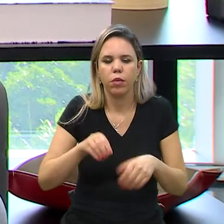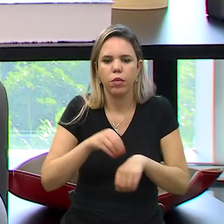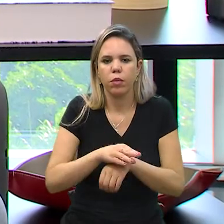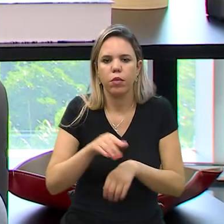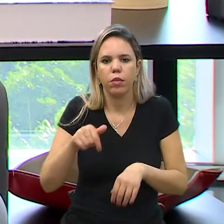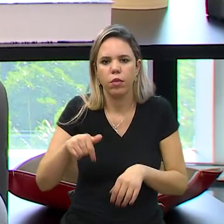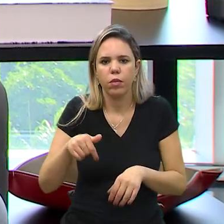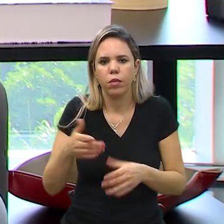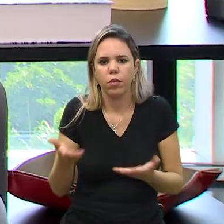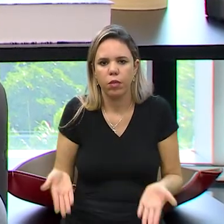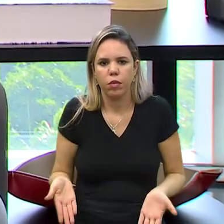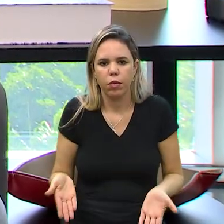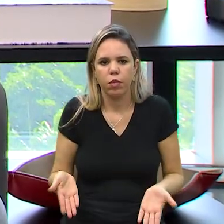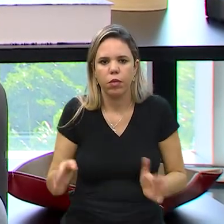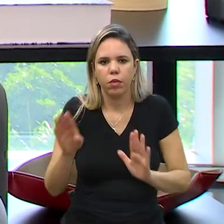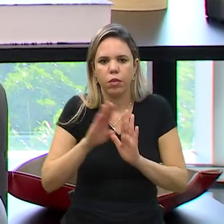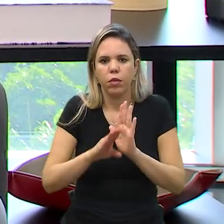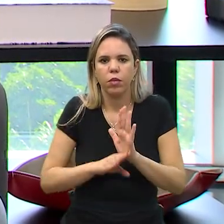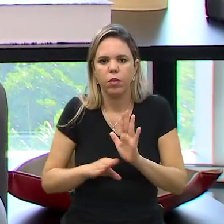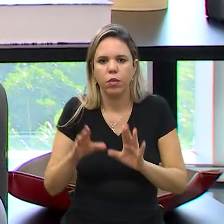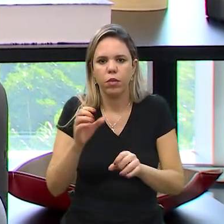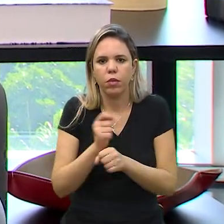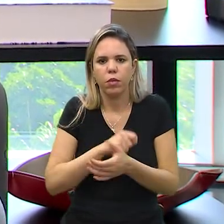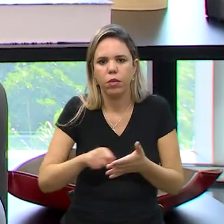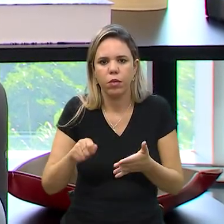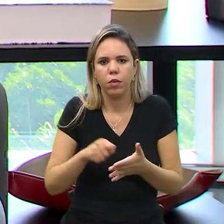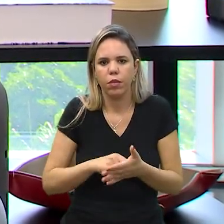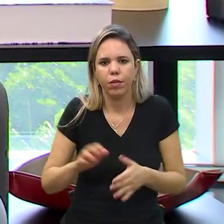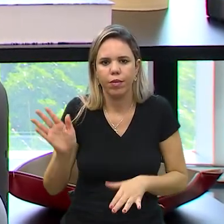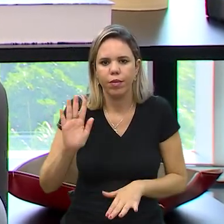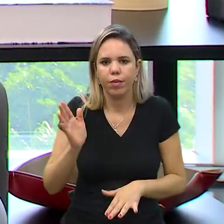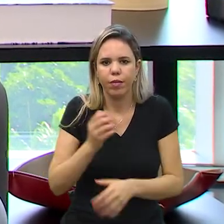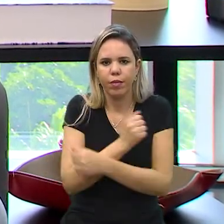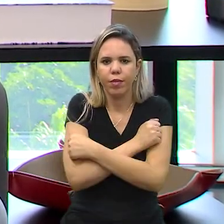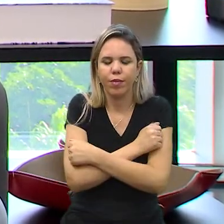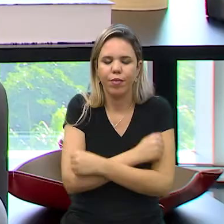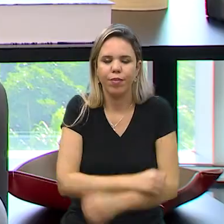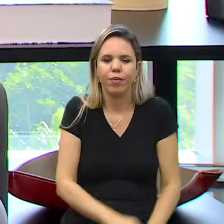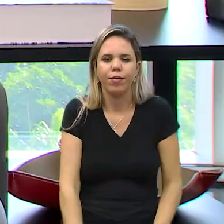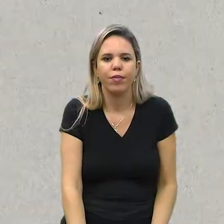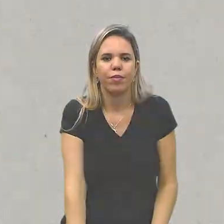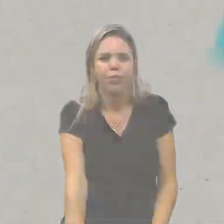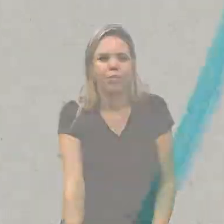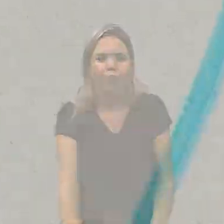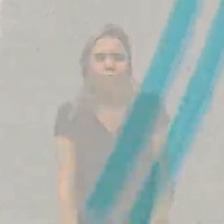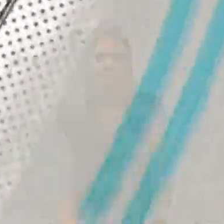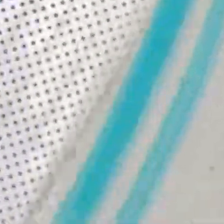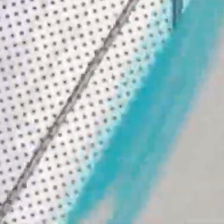informações para você. Aqui mesmo no quadro Na Ponta do Lápis. Um grande abraço, até lá. Tchau.